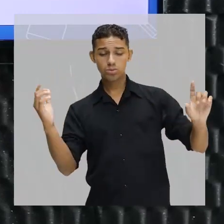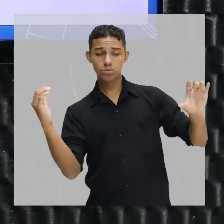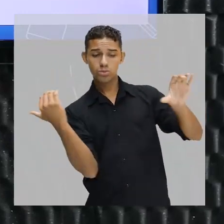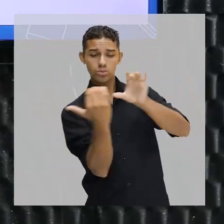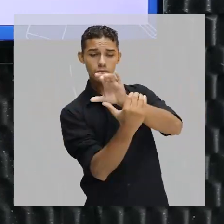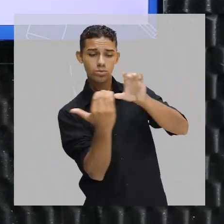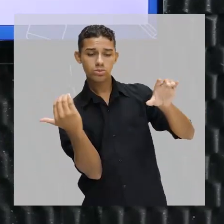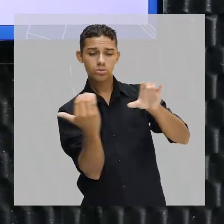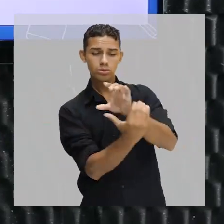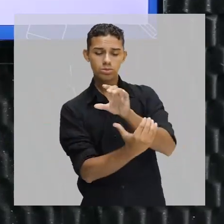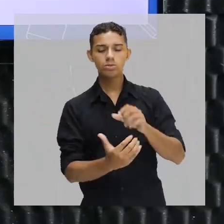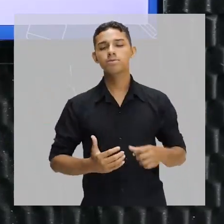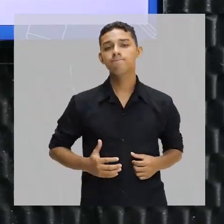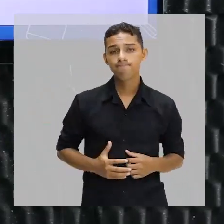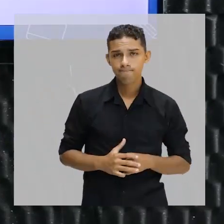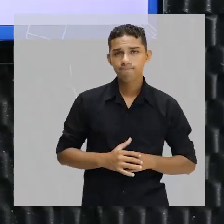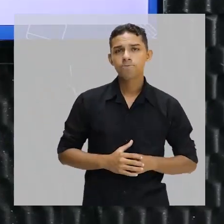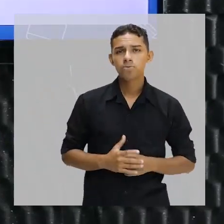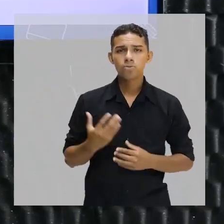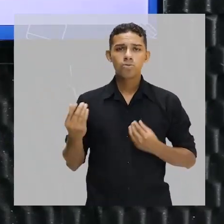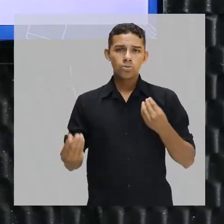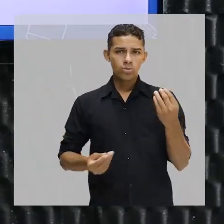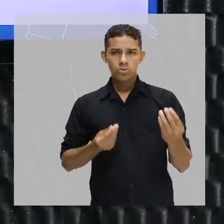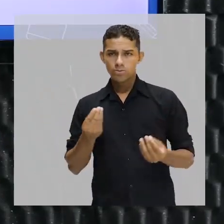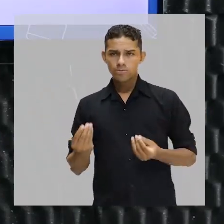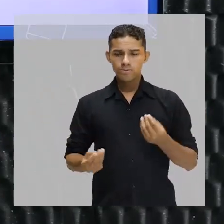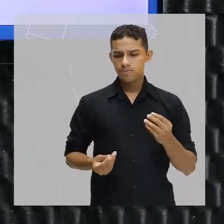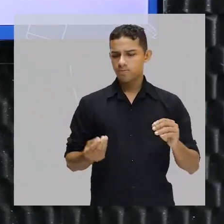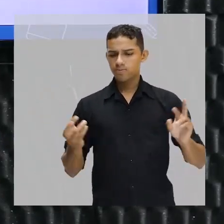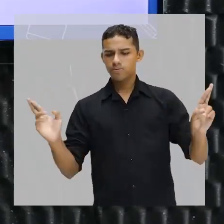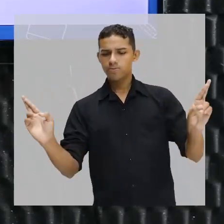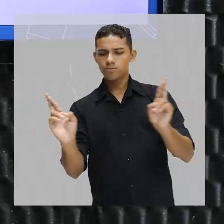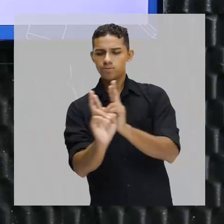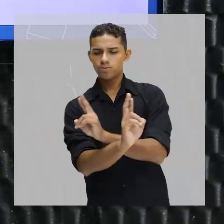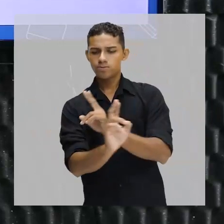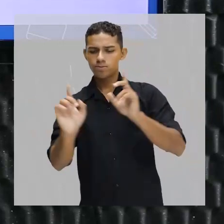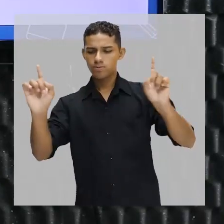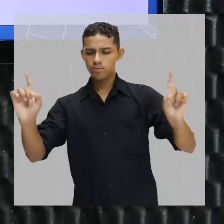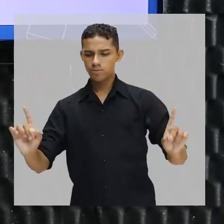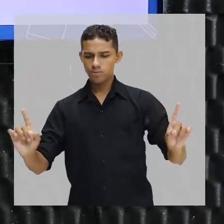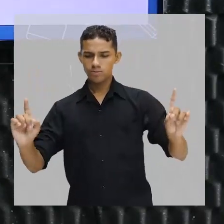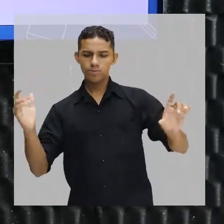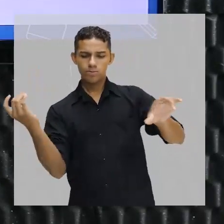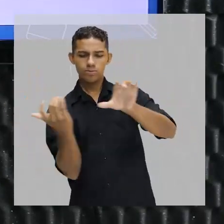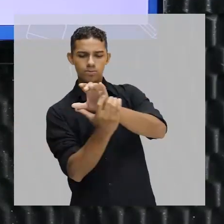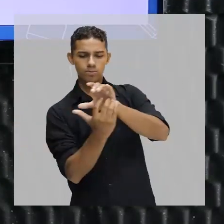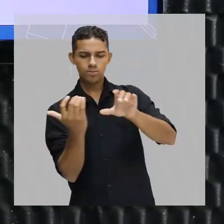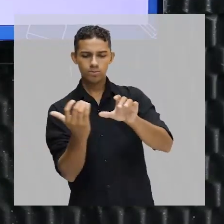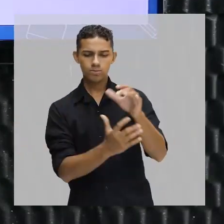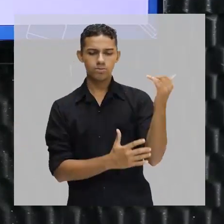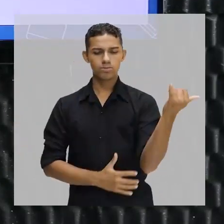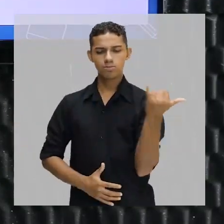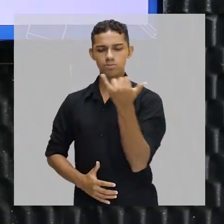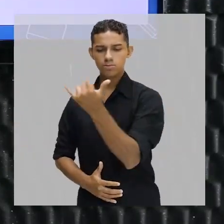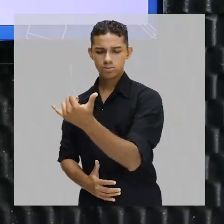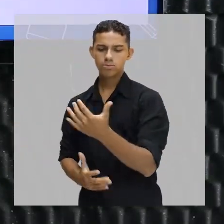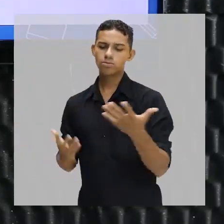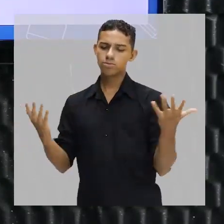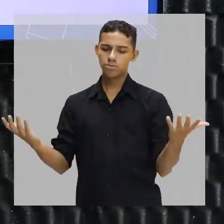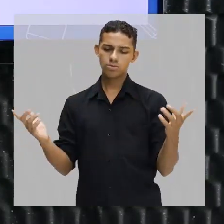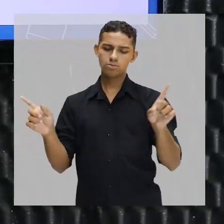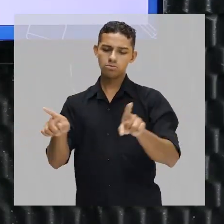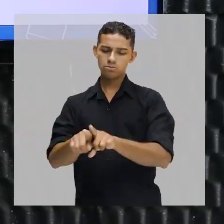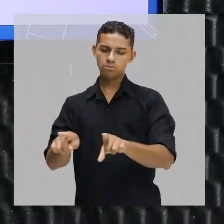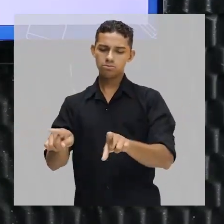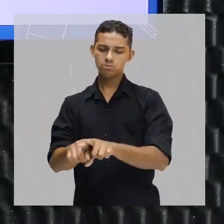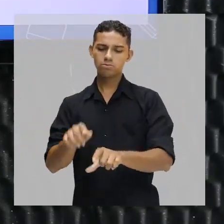o receptor, né? Como se dá essa relação entre o emissor e o interlocutor, podendo variar de acordo com a